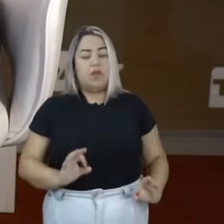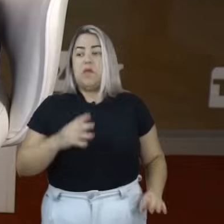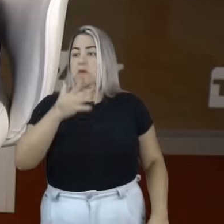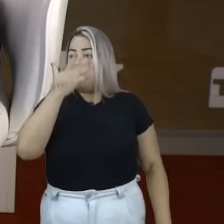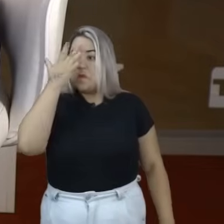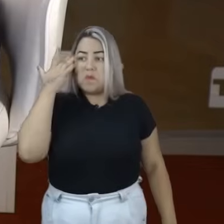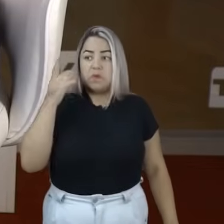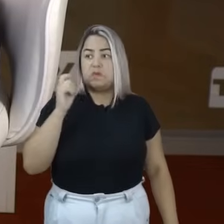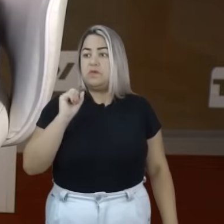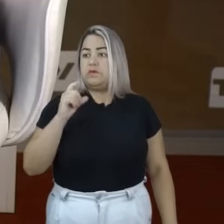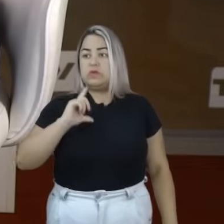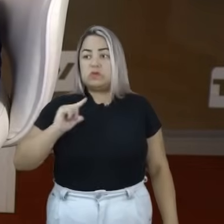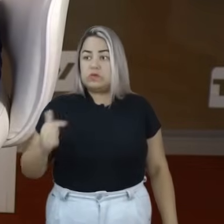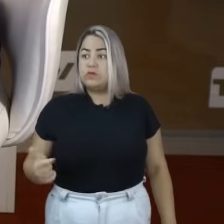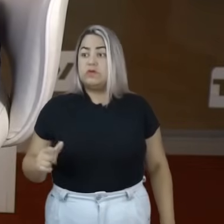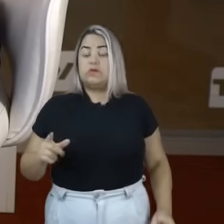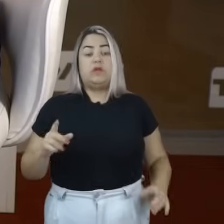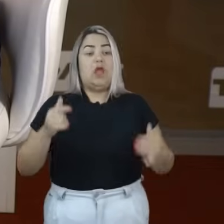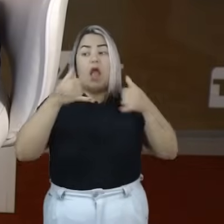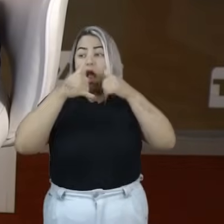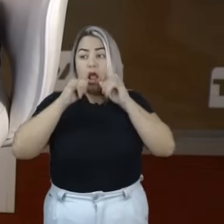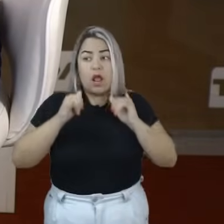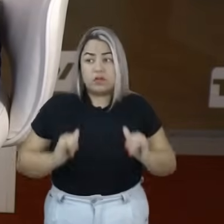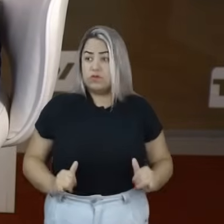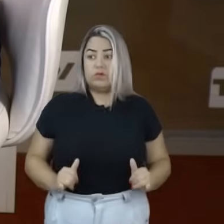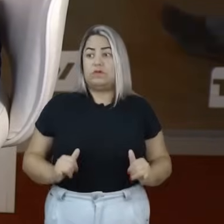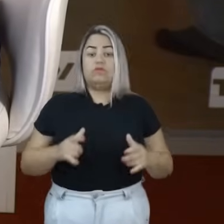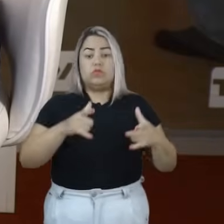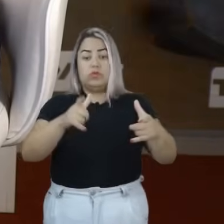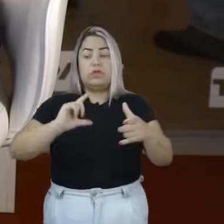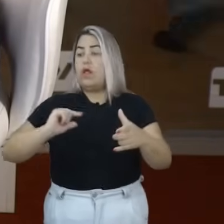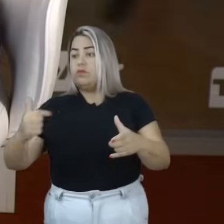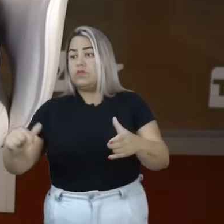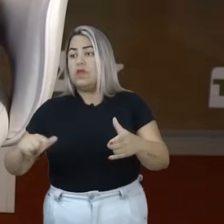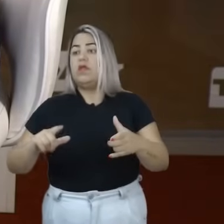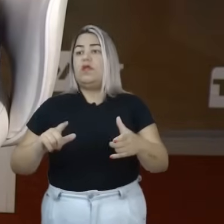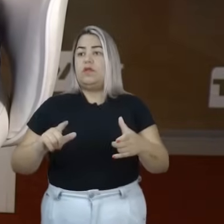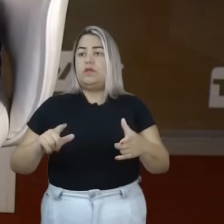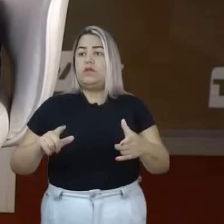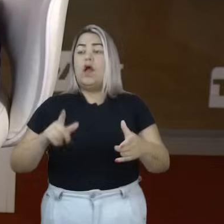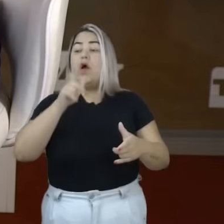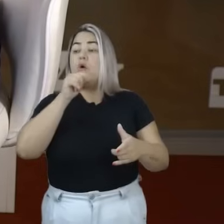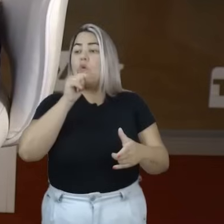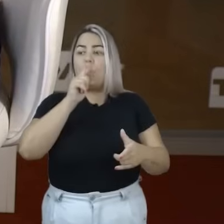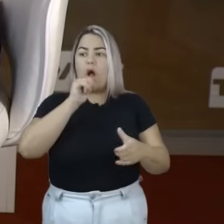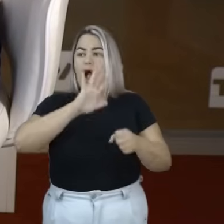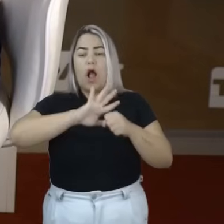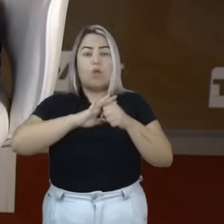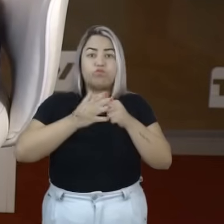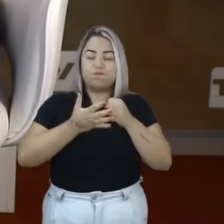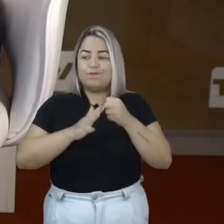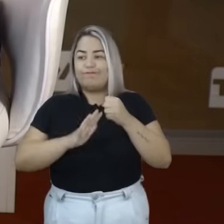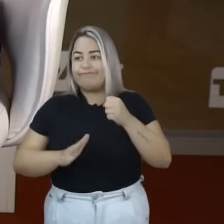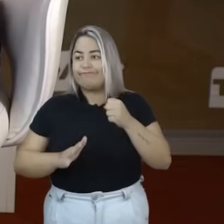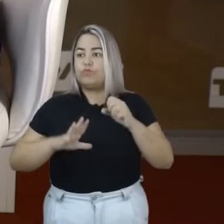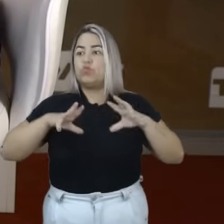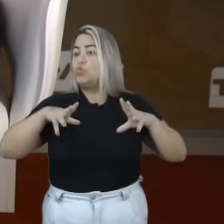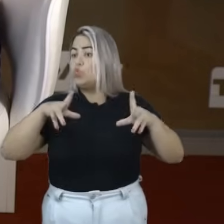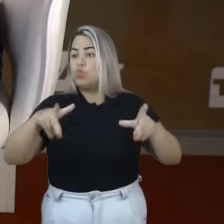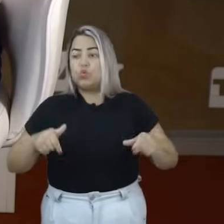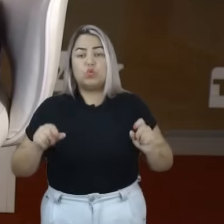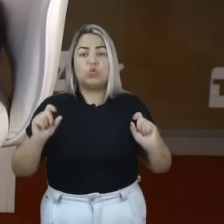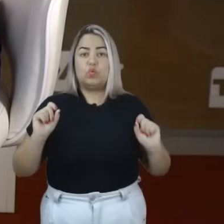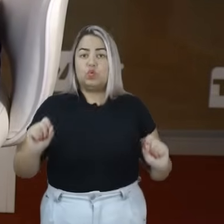tem, chegar energia onde não chegou, chegar ali com água, com saneamento, tudo aqui. Na verdade,